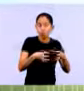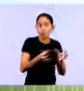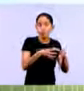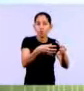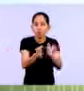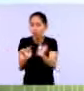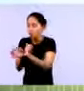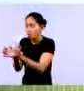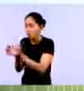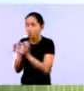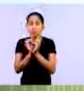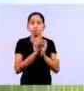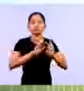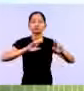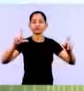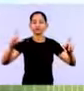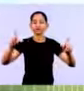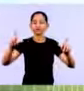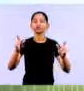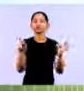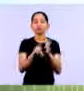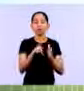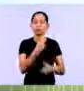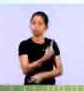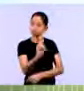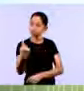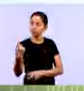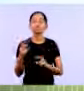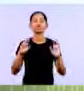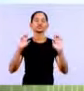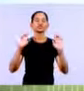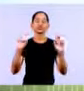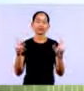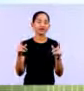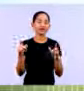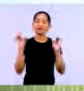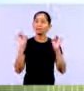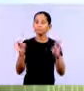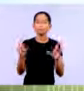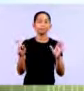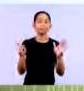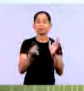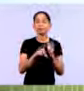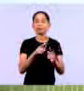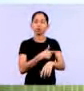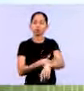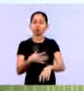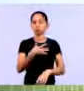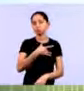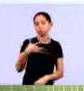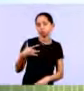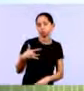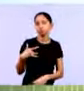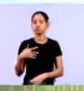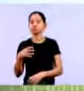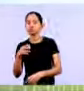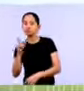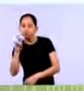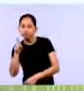essas contribuições são arrecadadas e posteriormente investidas especificamente na educação, na saúde, na Previdência.